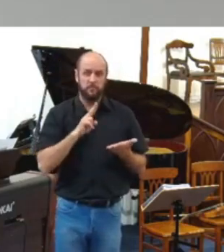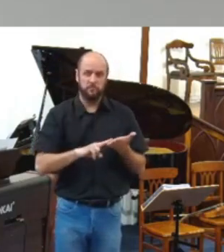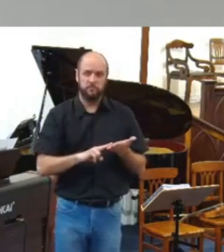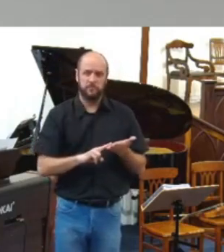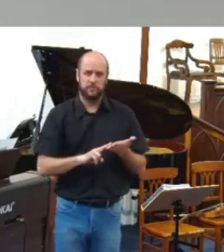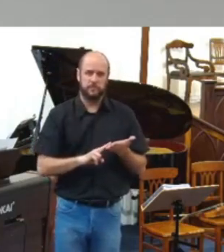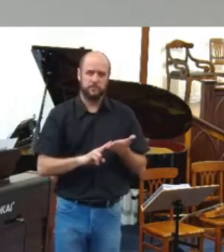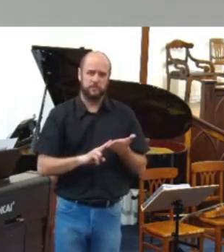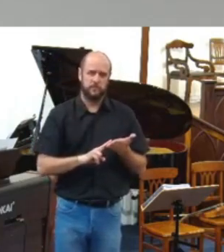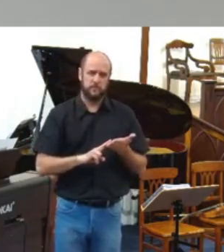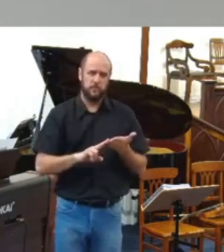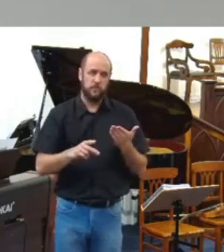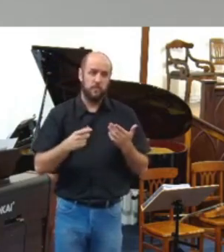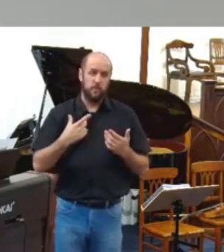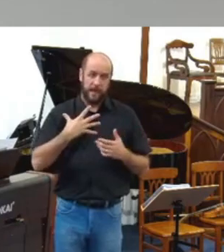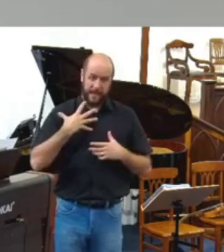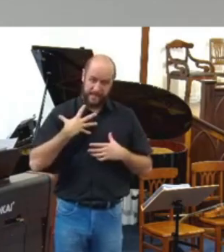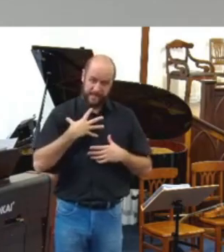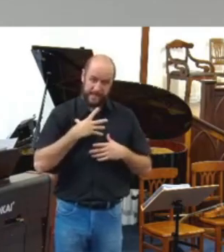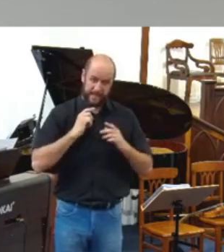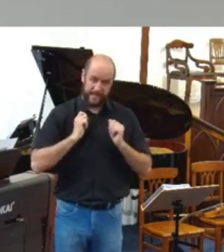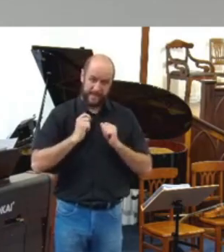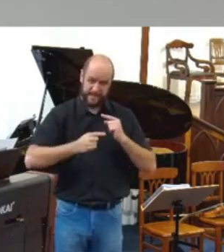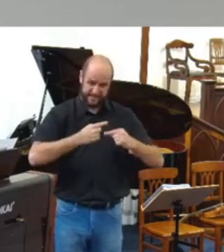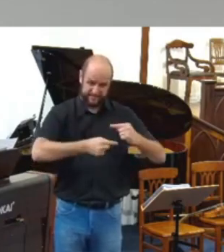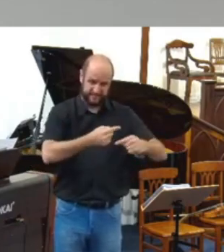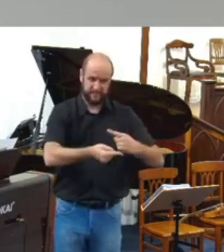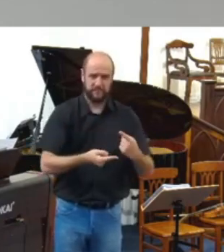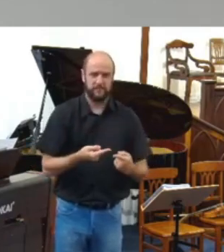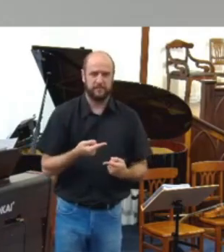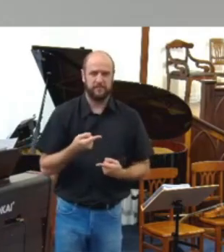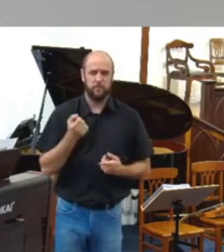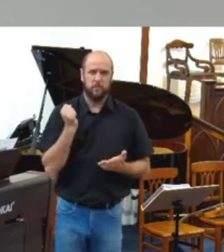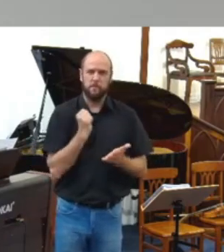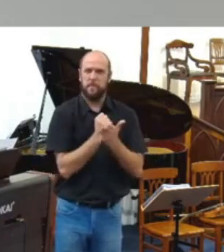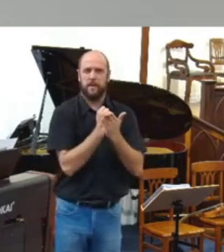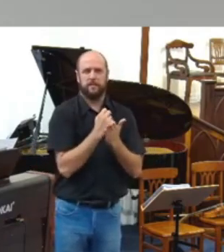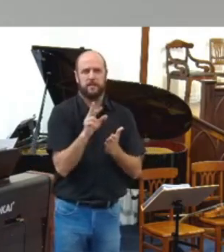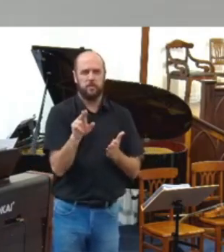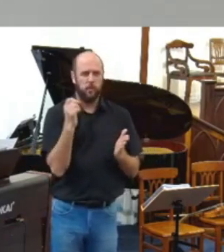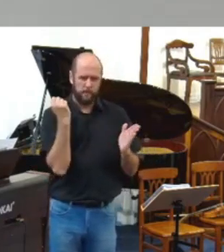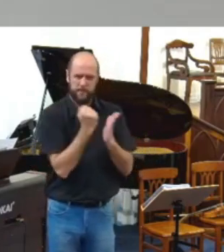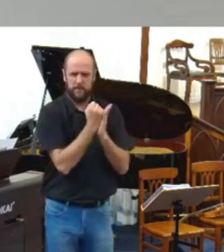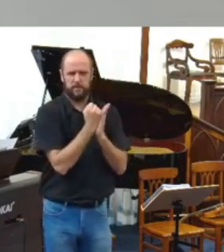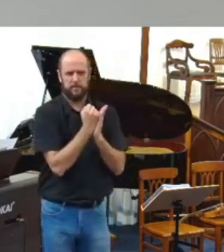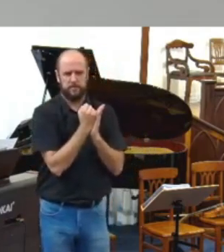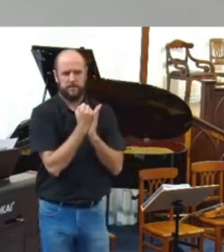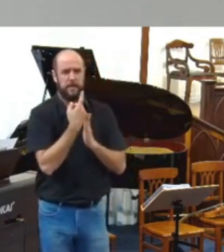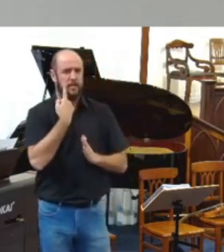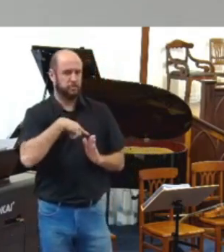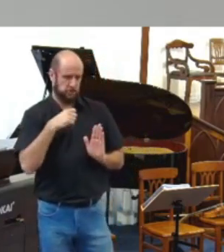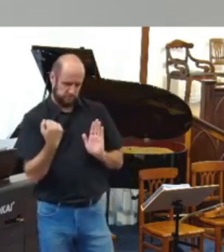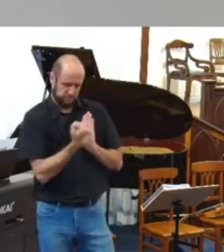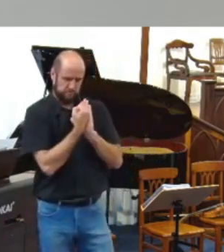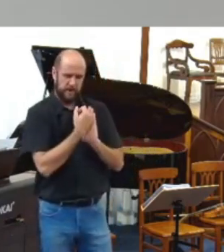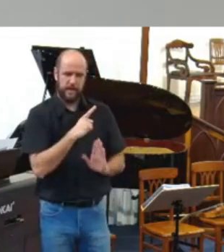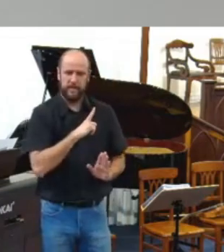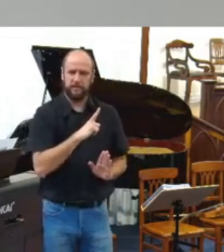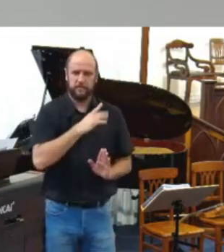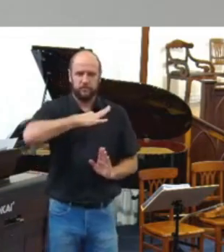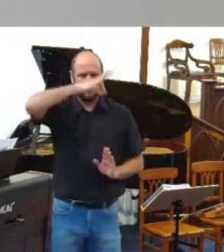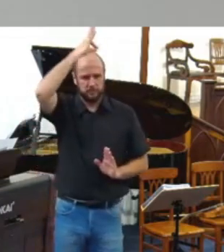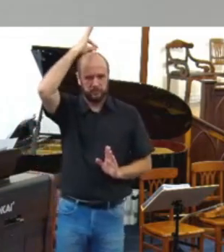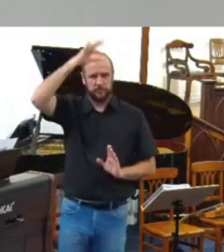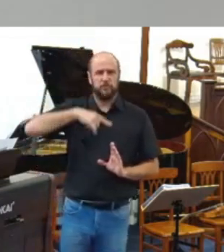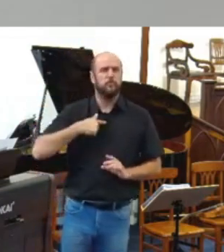penhor de herança, uma marca. Nós somos selados pelo Espírito Santo de Deus. Sabe por que quando eu cito isso,